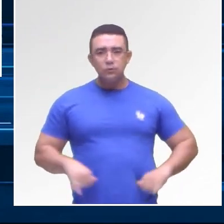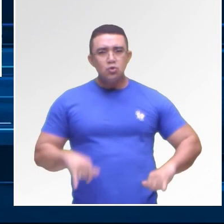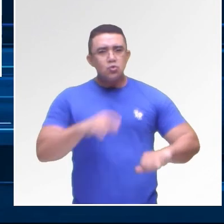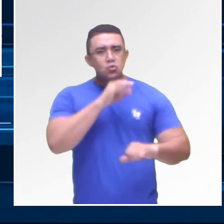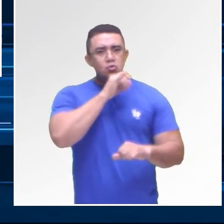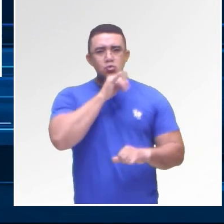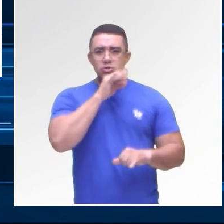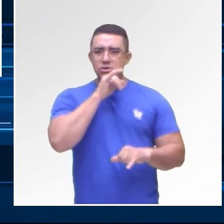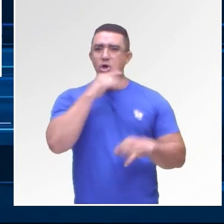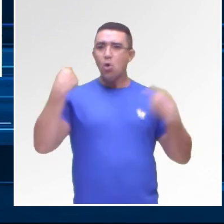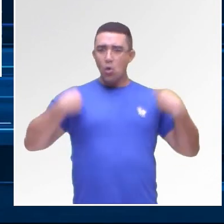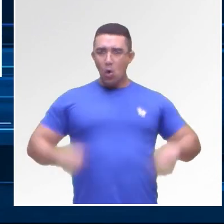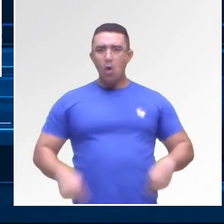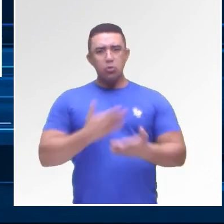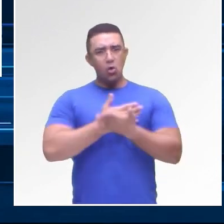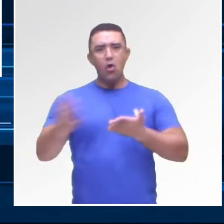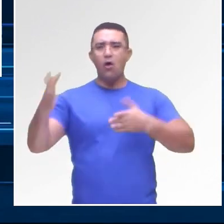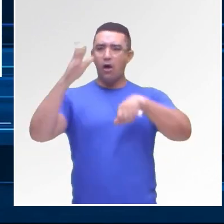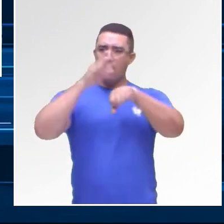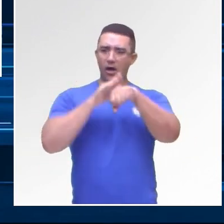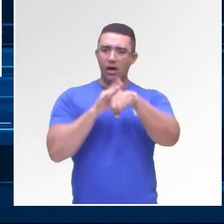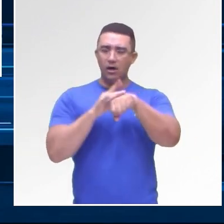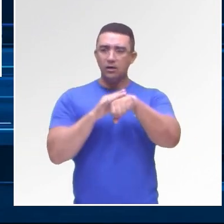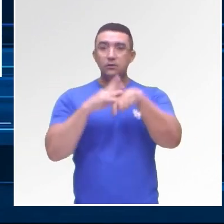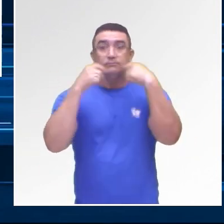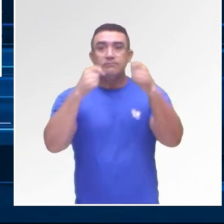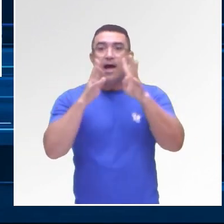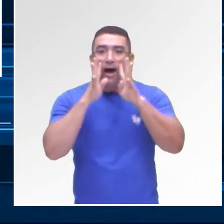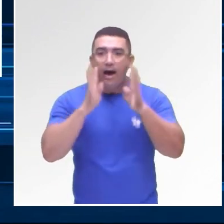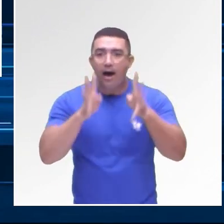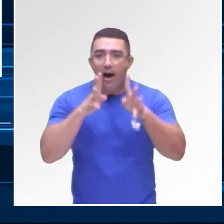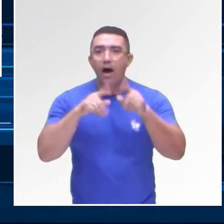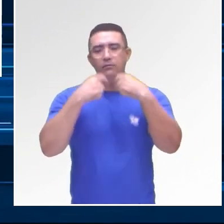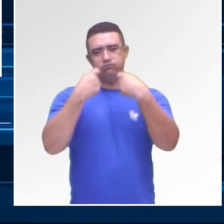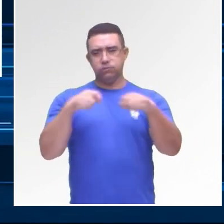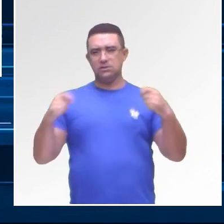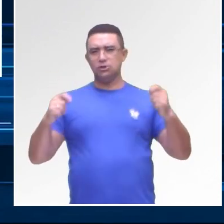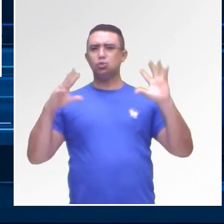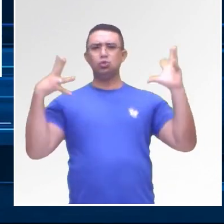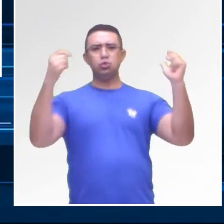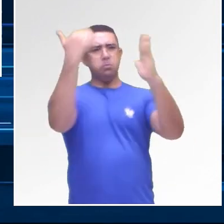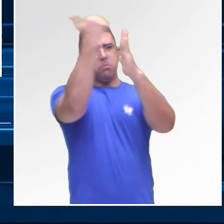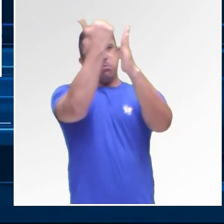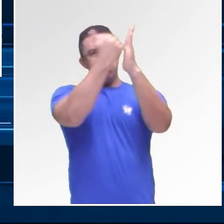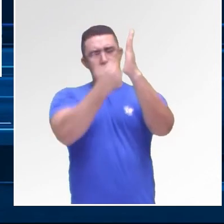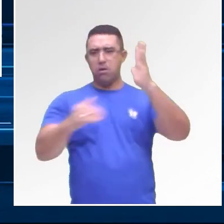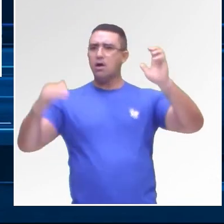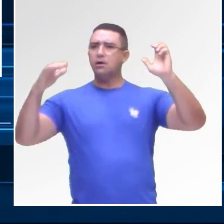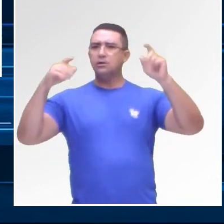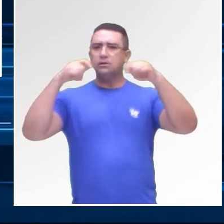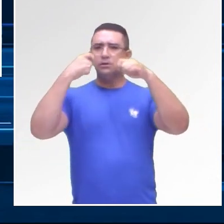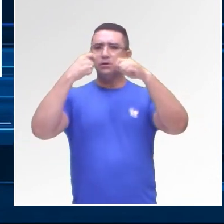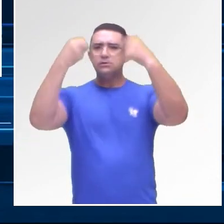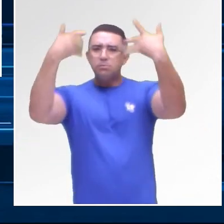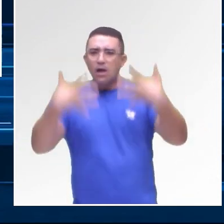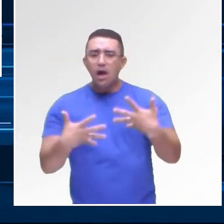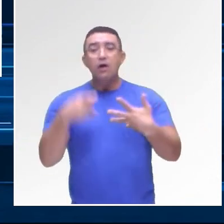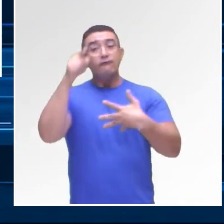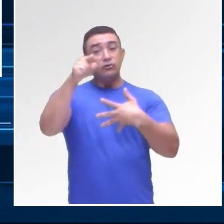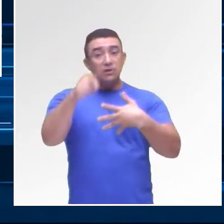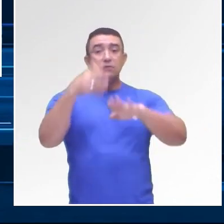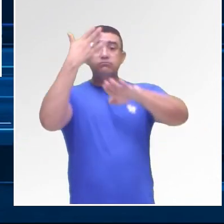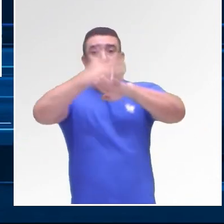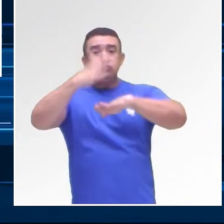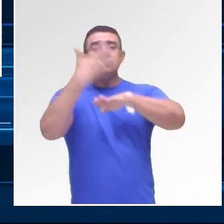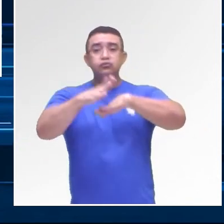fica doente. Então, bastante atenção para tudo isso que eu falei para vocês. Pratiquem atividade física, andem